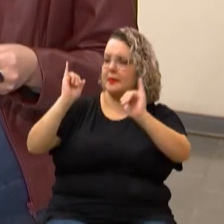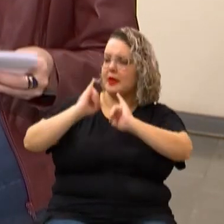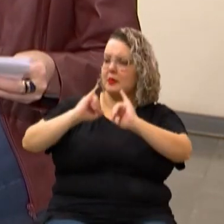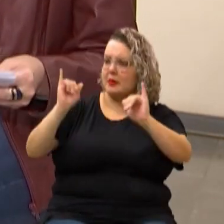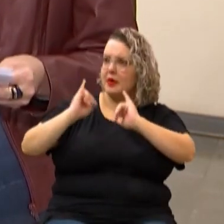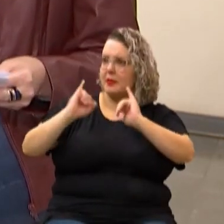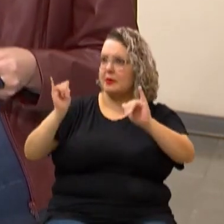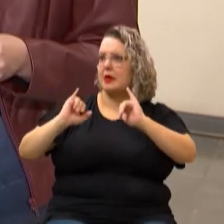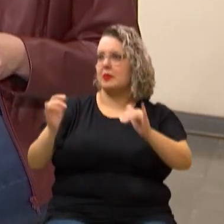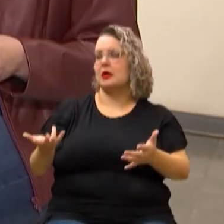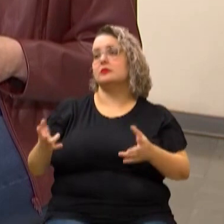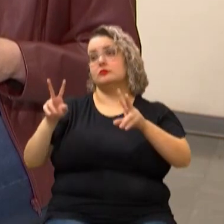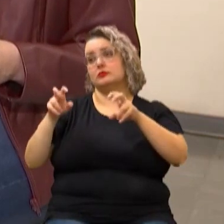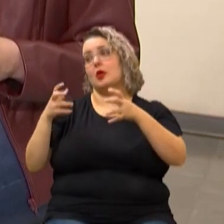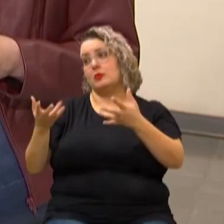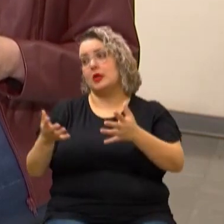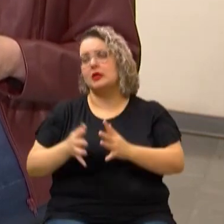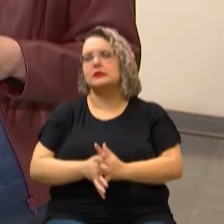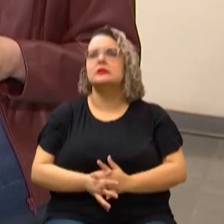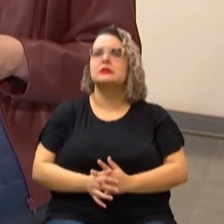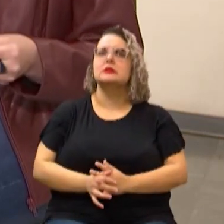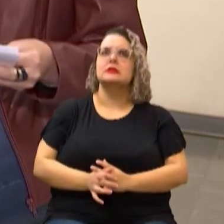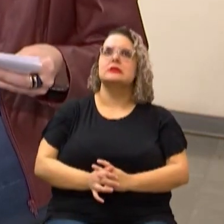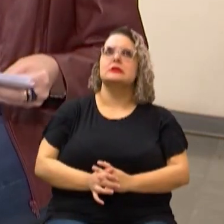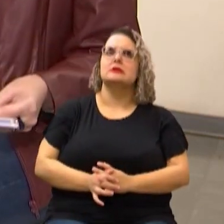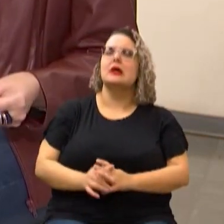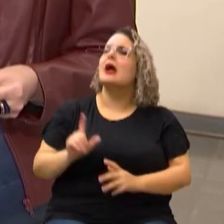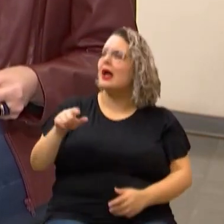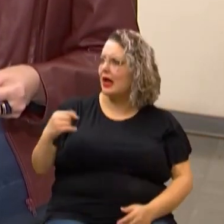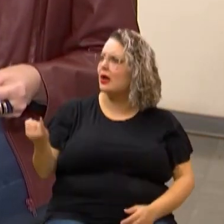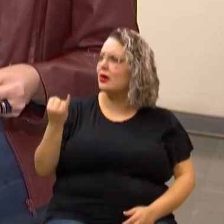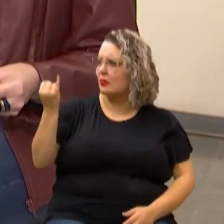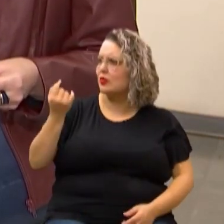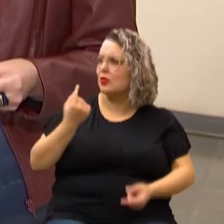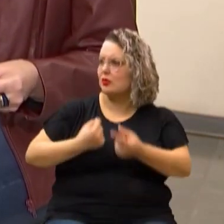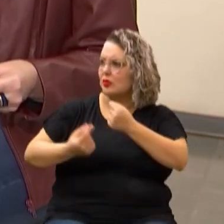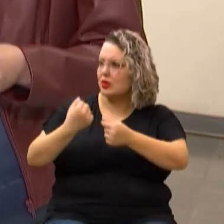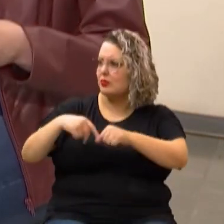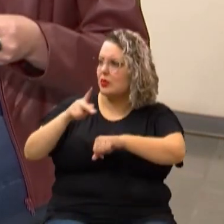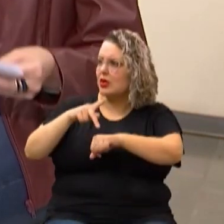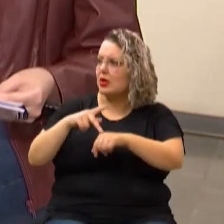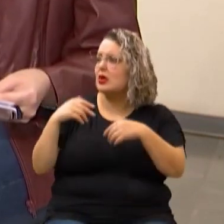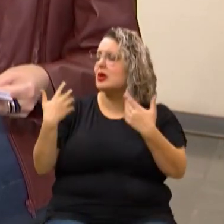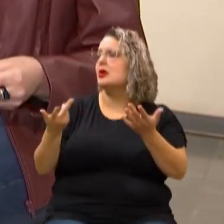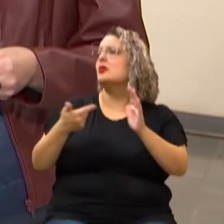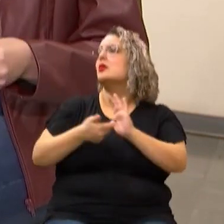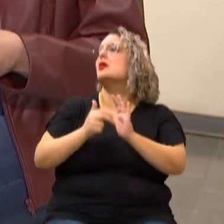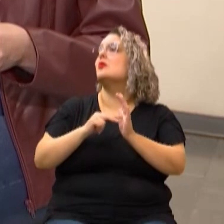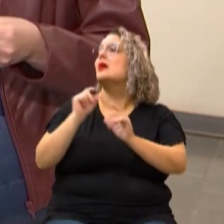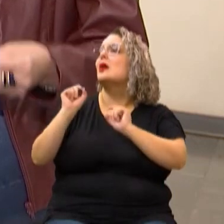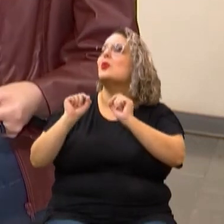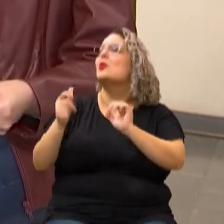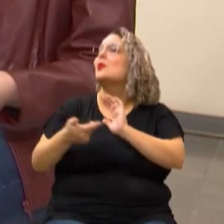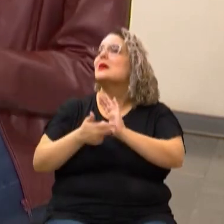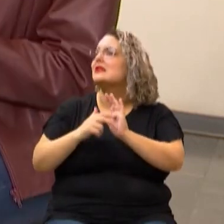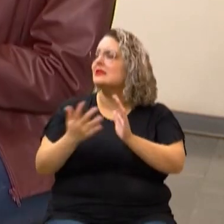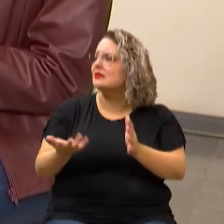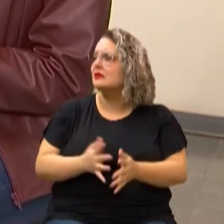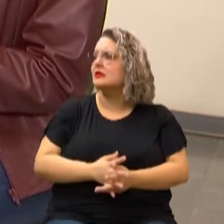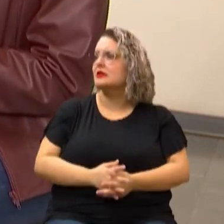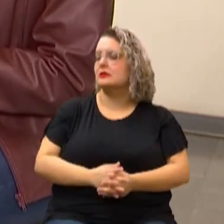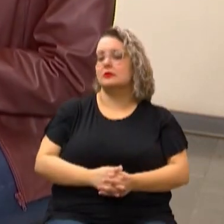desse medicamento. Mas não é somente na alimentação. Eu preciso, de repente, de combustível para